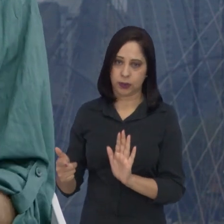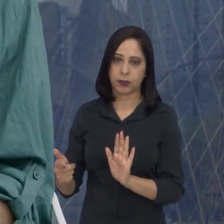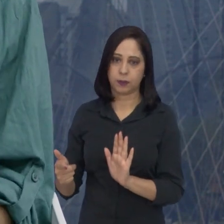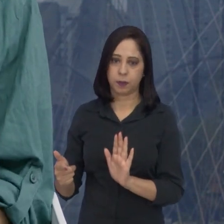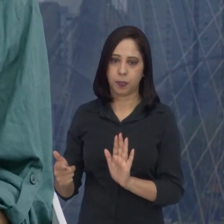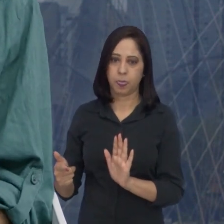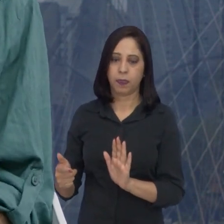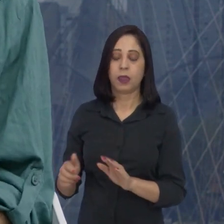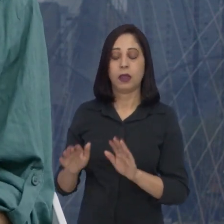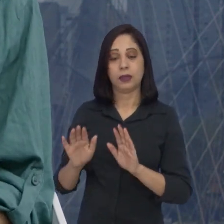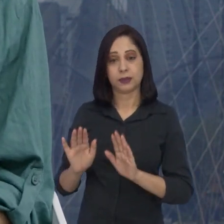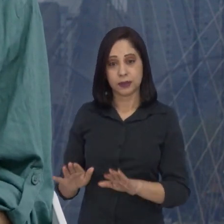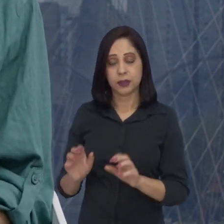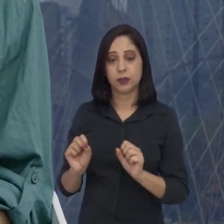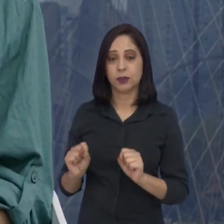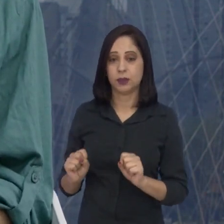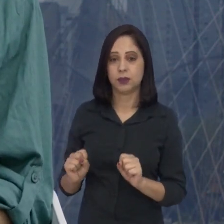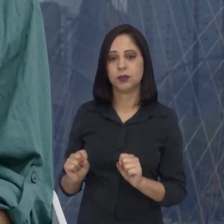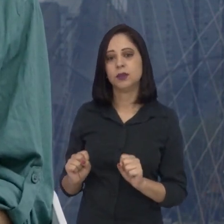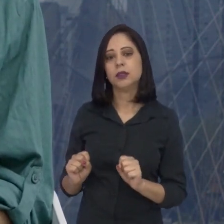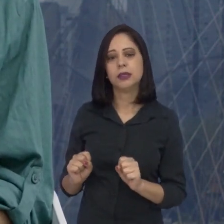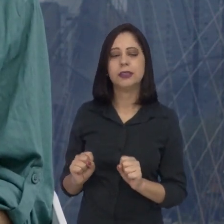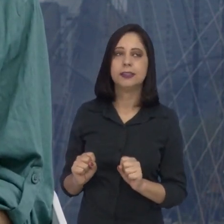inclusive passaria por